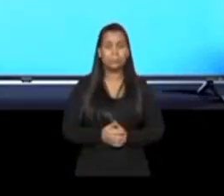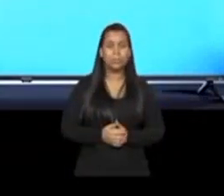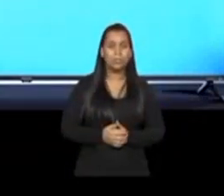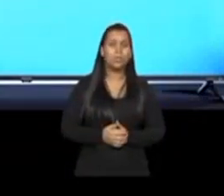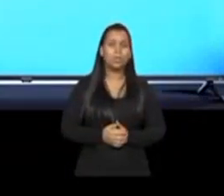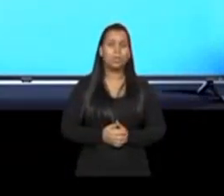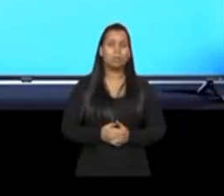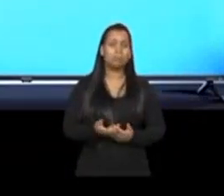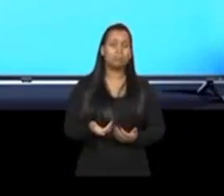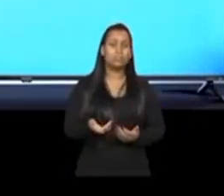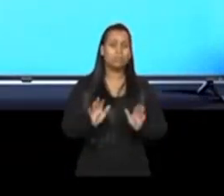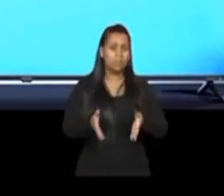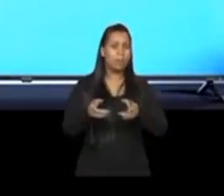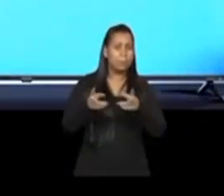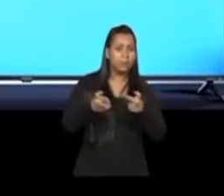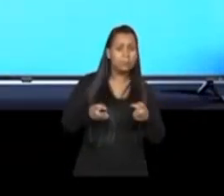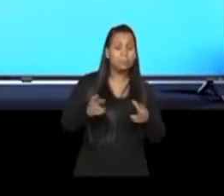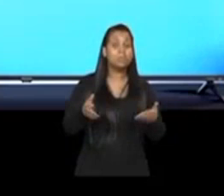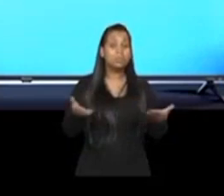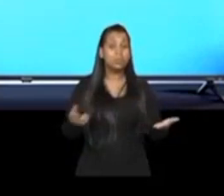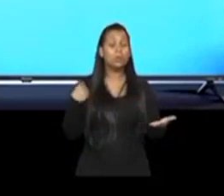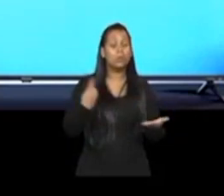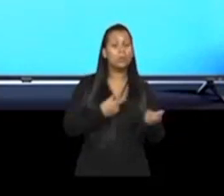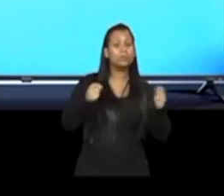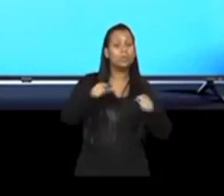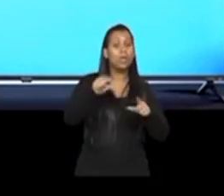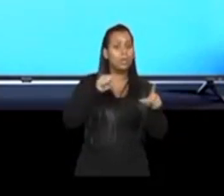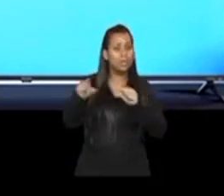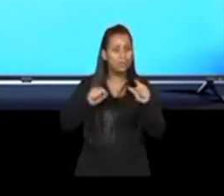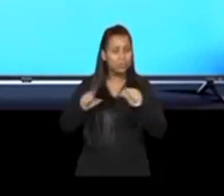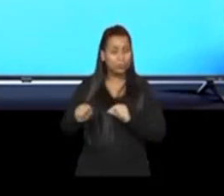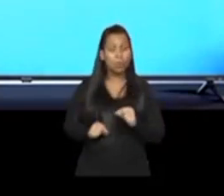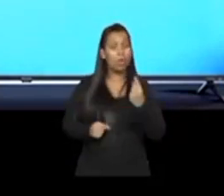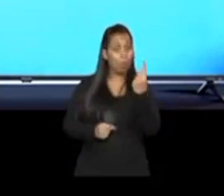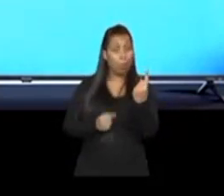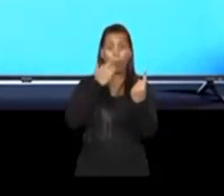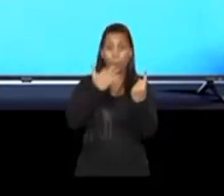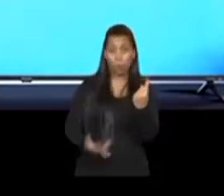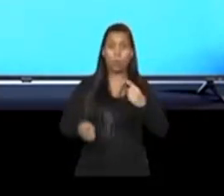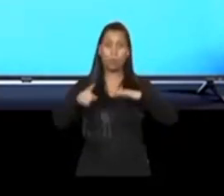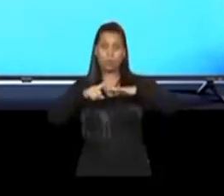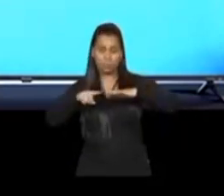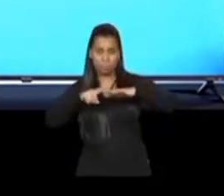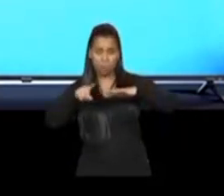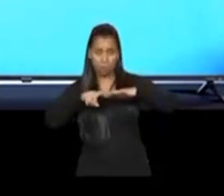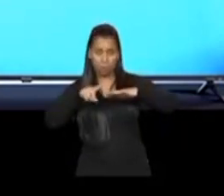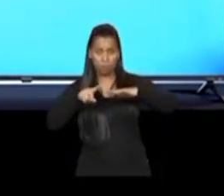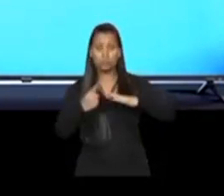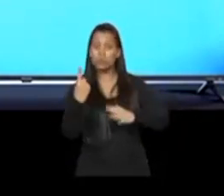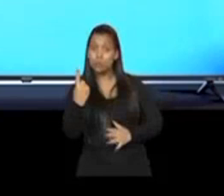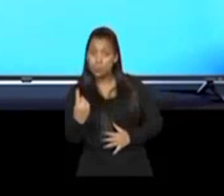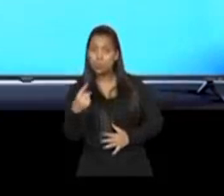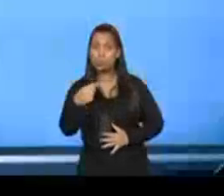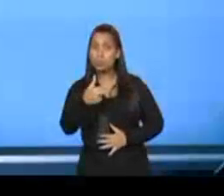princípio multiplicativo, neste caso temos que escolher uma cor de esmalte e uma cor de